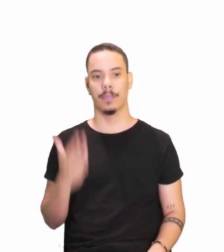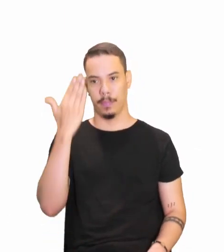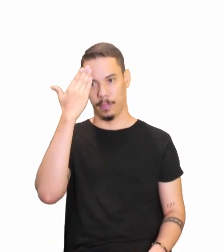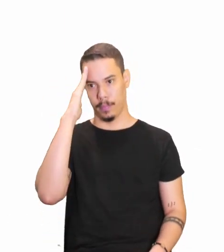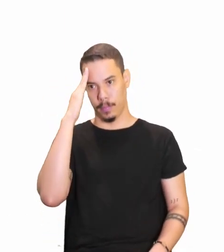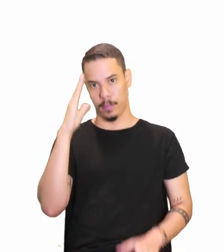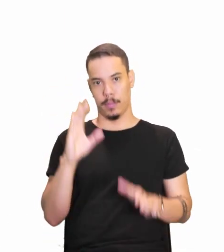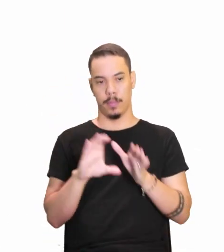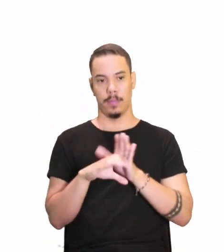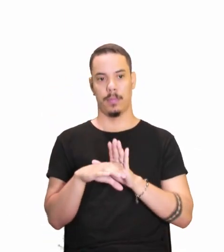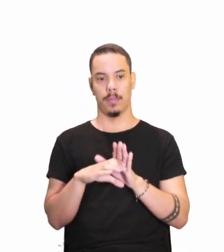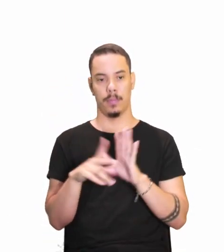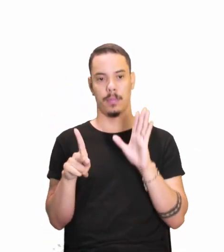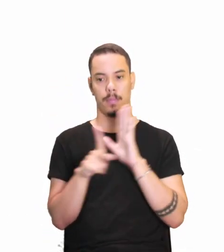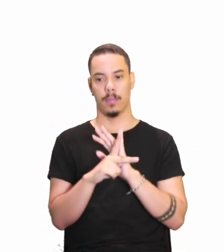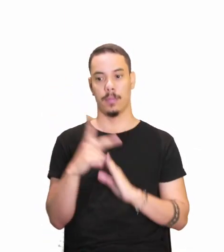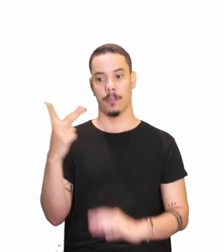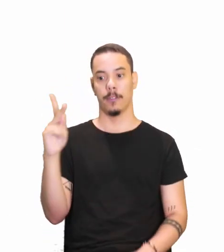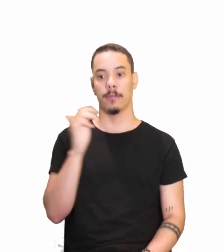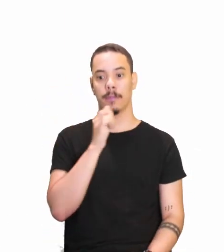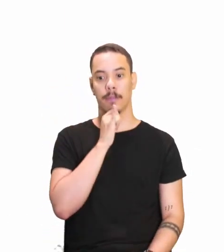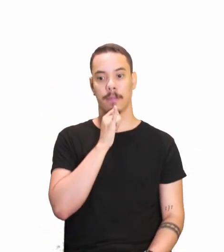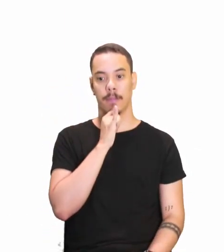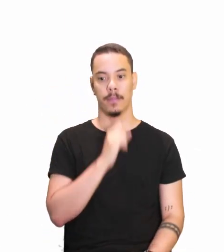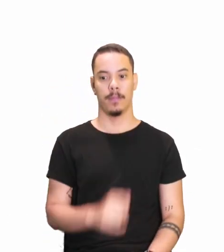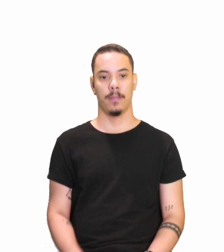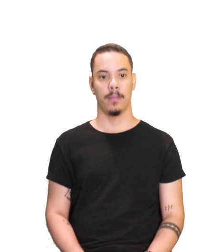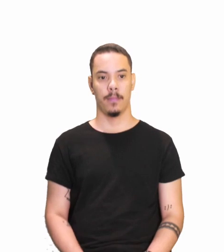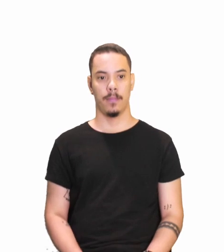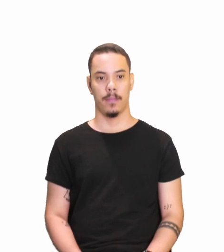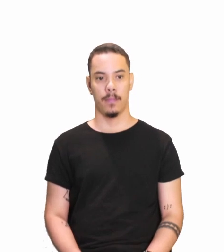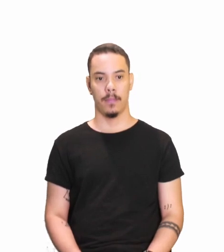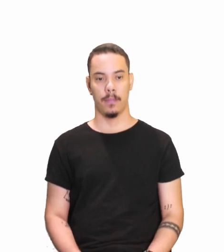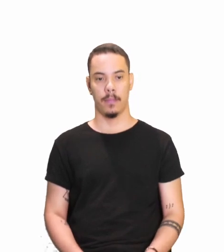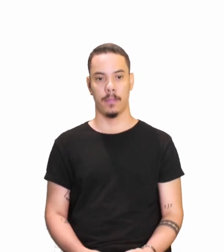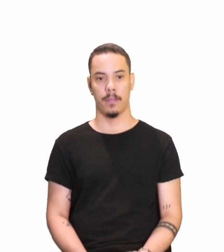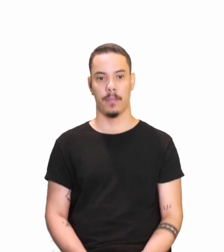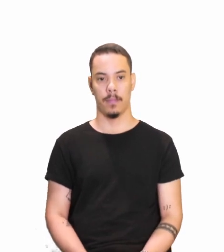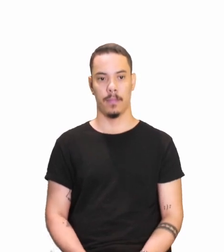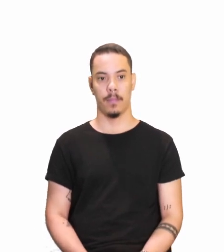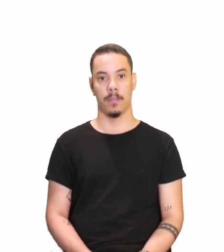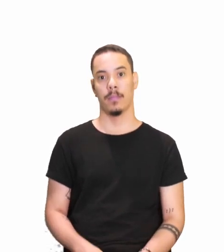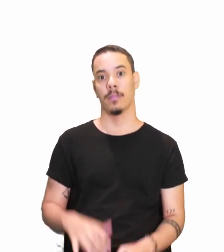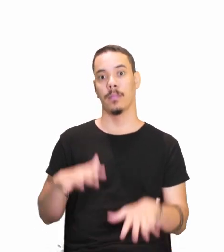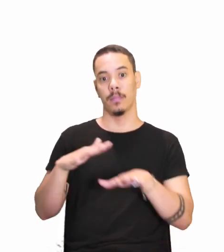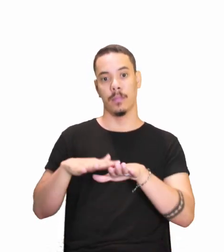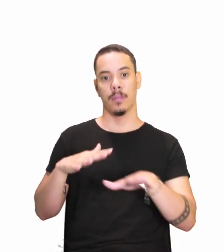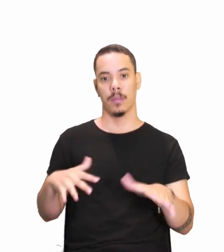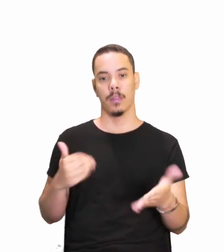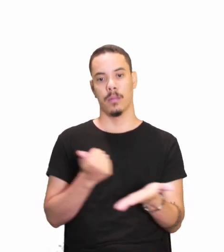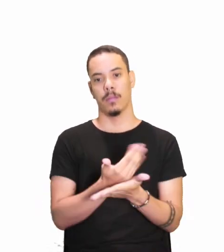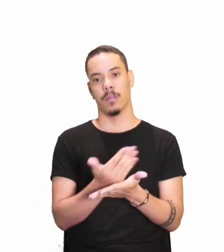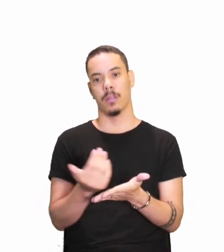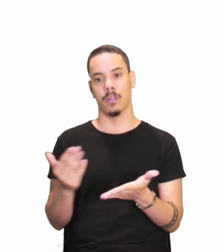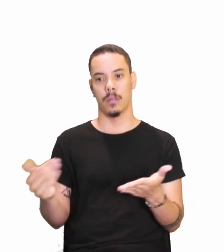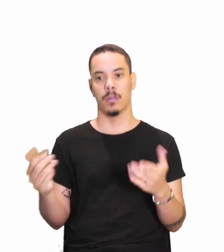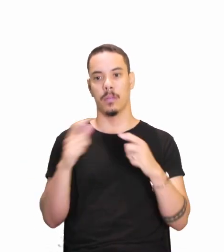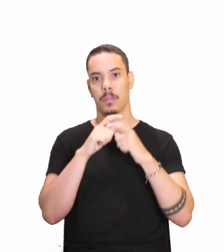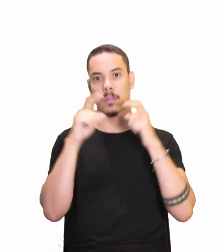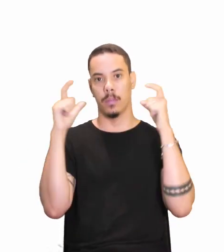conceito neste exemplo aqui, ó. Os manifestantes distribuíram